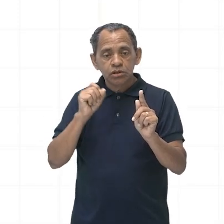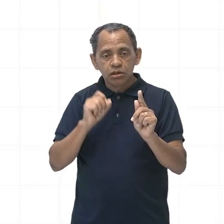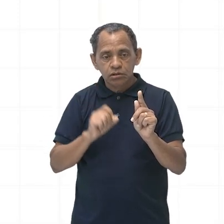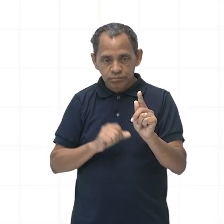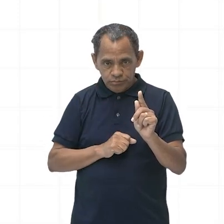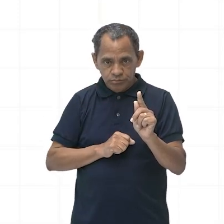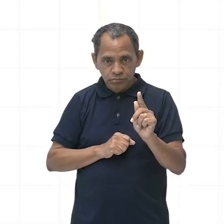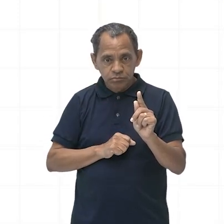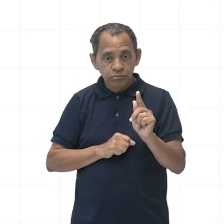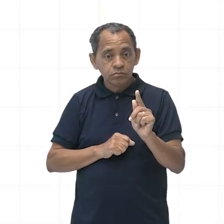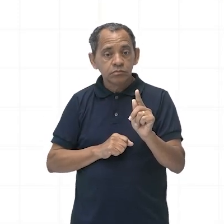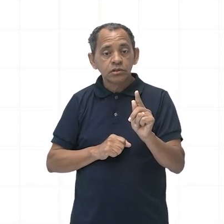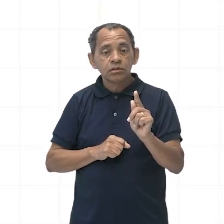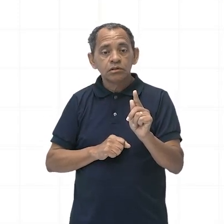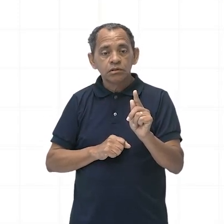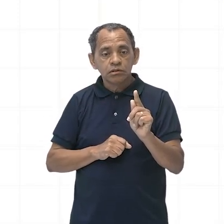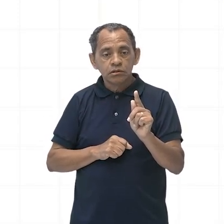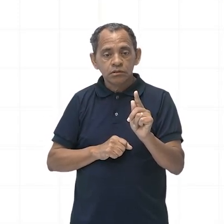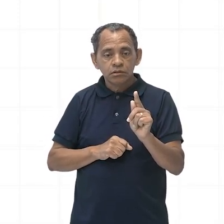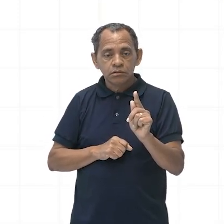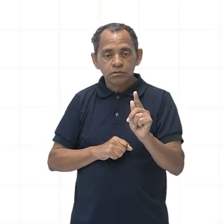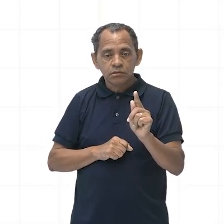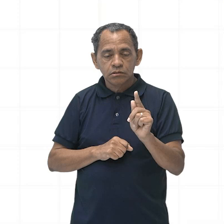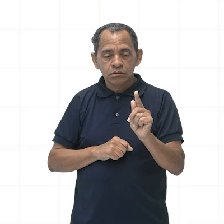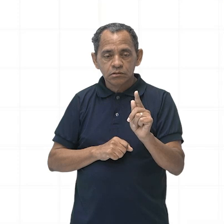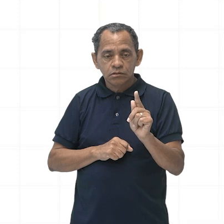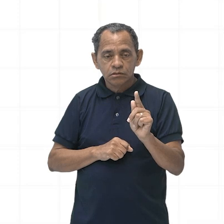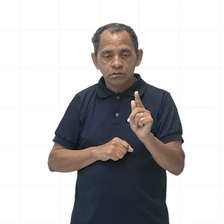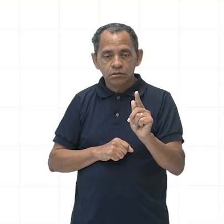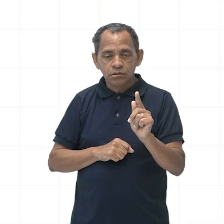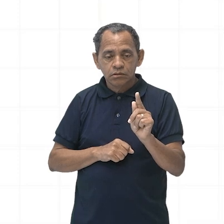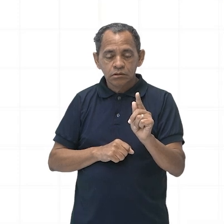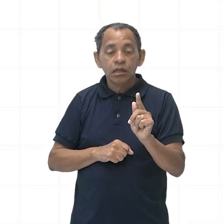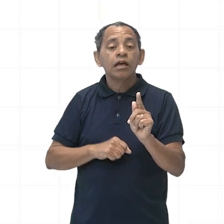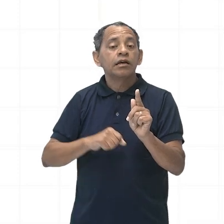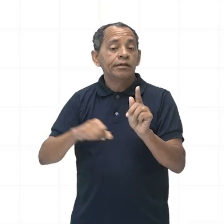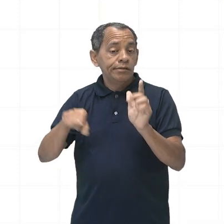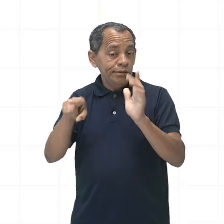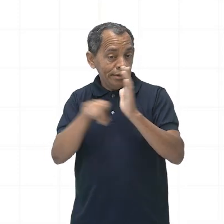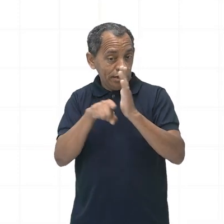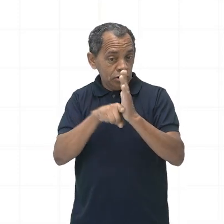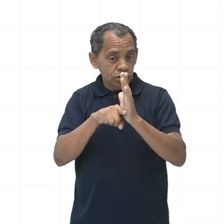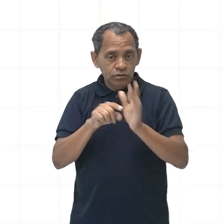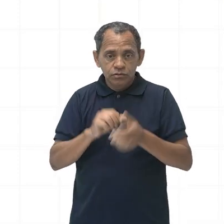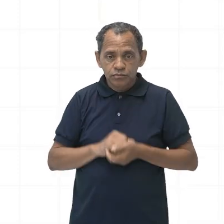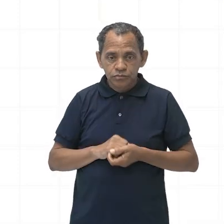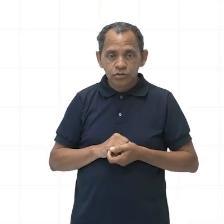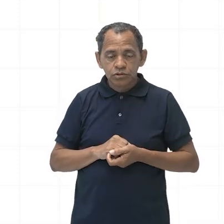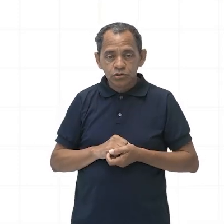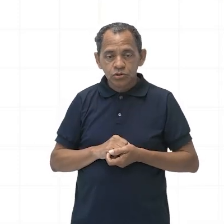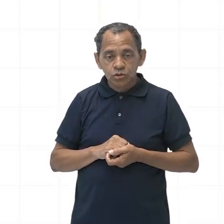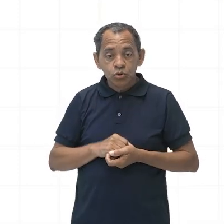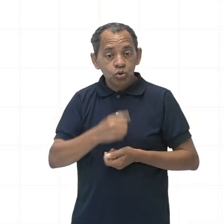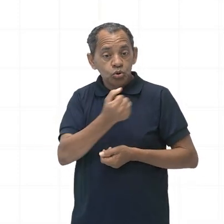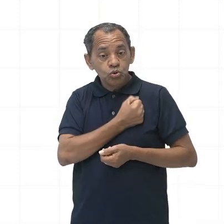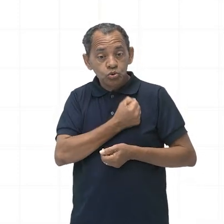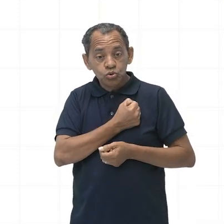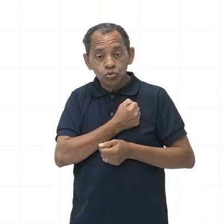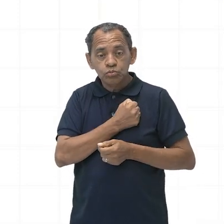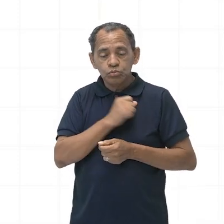Então, os números negativos ficarão à direita do 0. Os números positivos ficarão à esquerda do